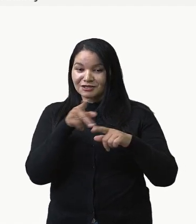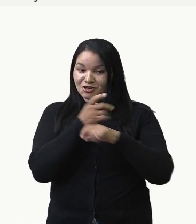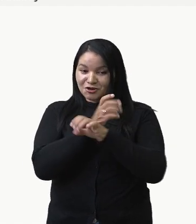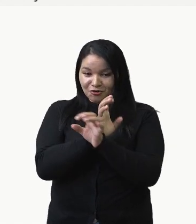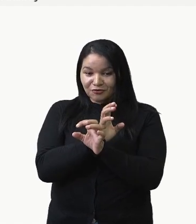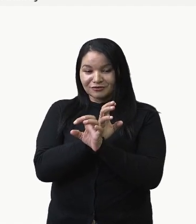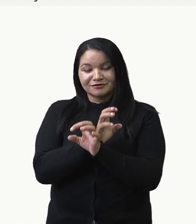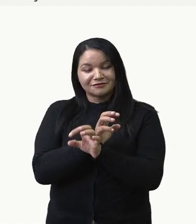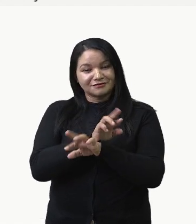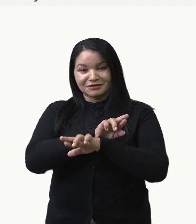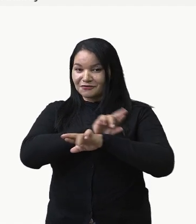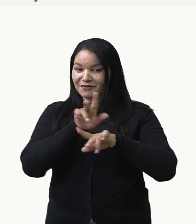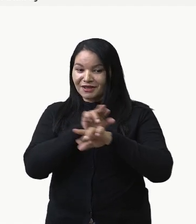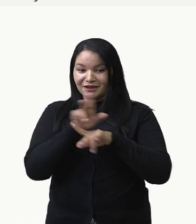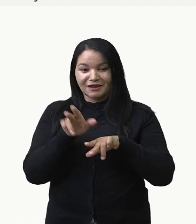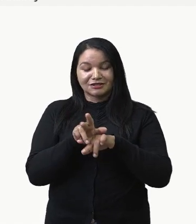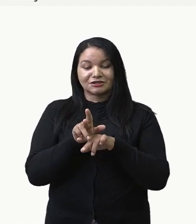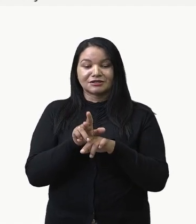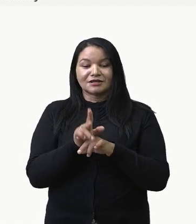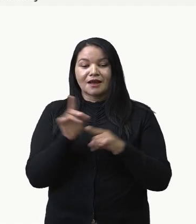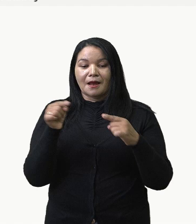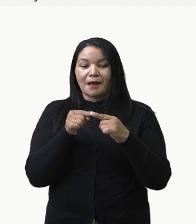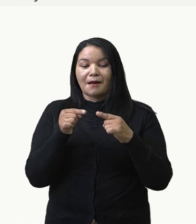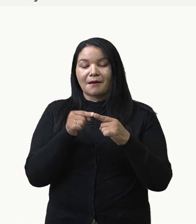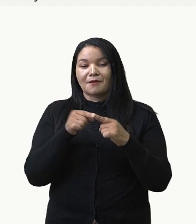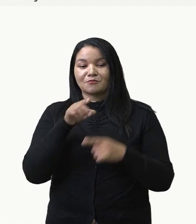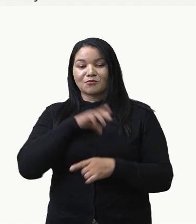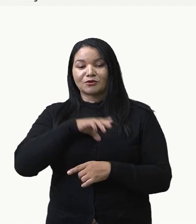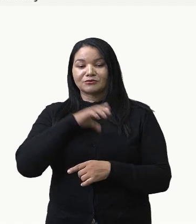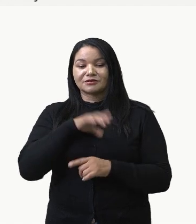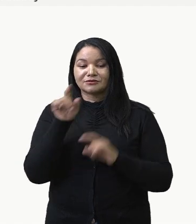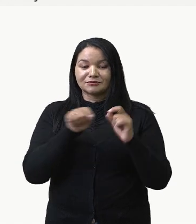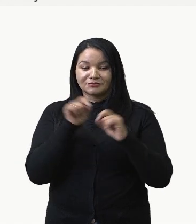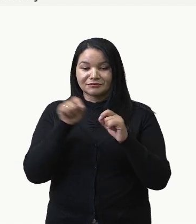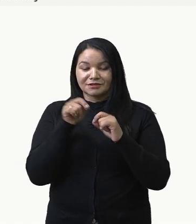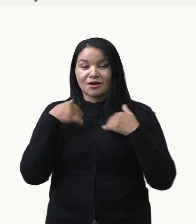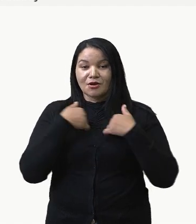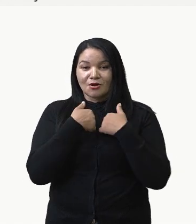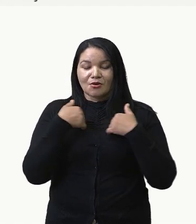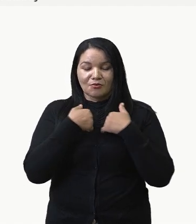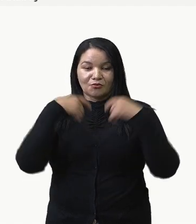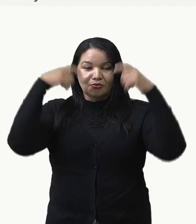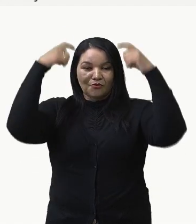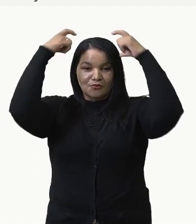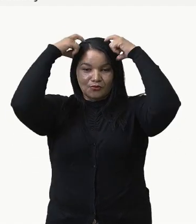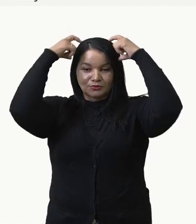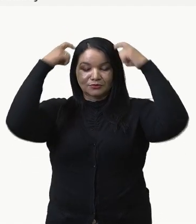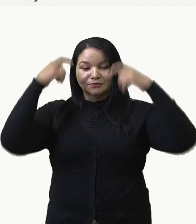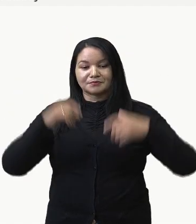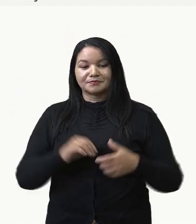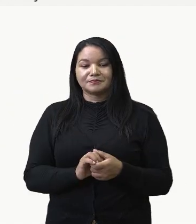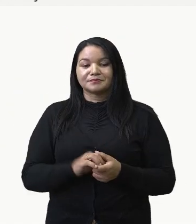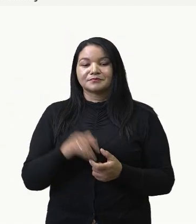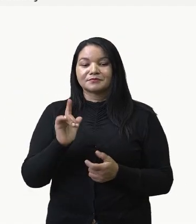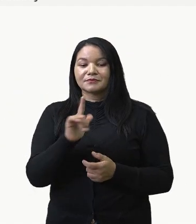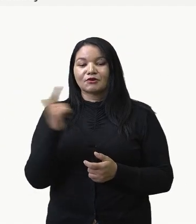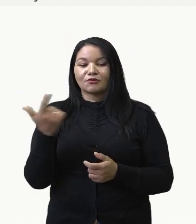esqueleto Ok não é isso osso é o urso osso